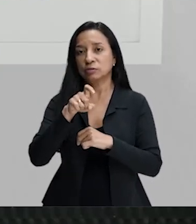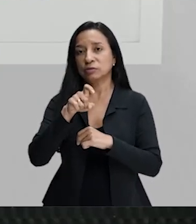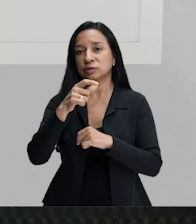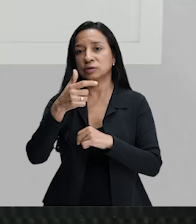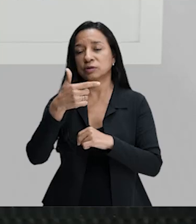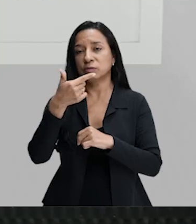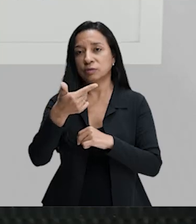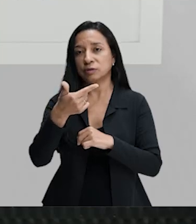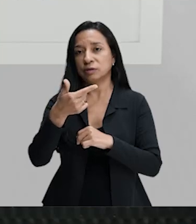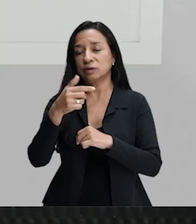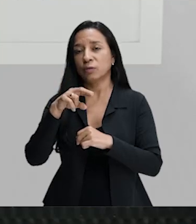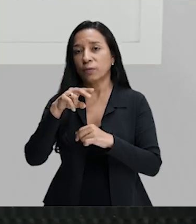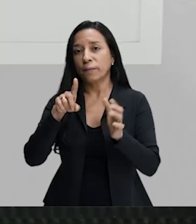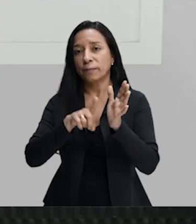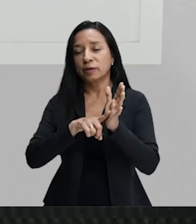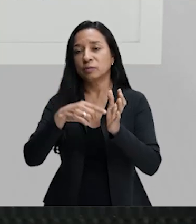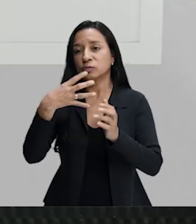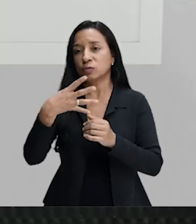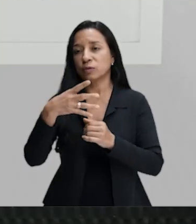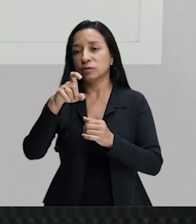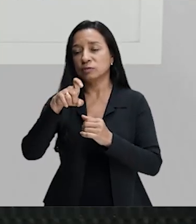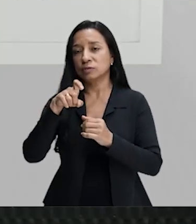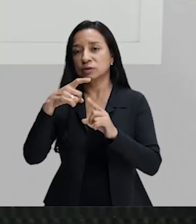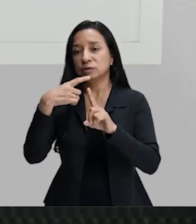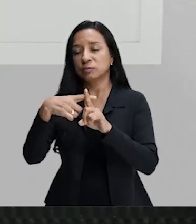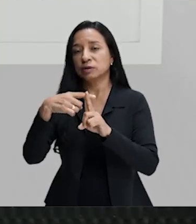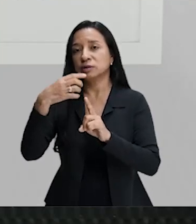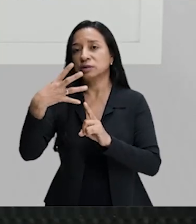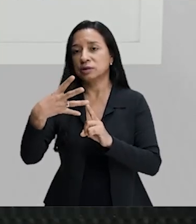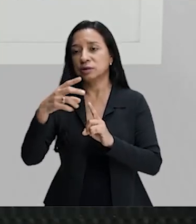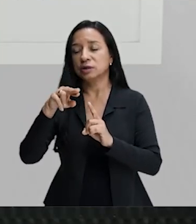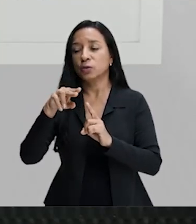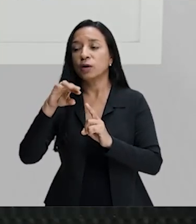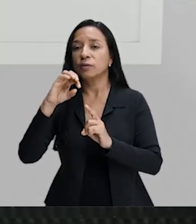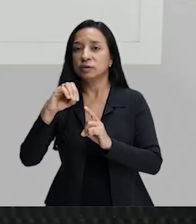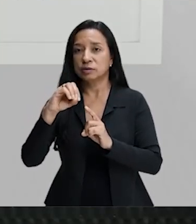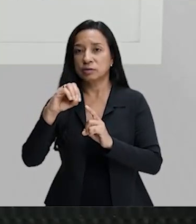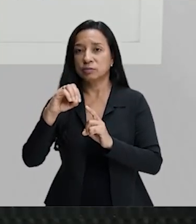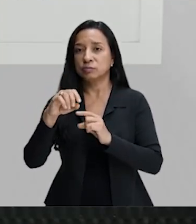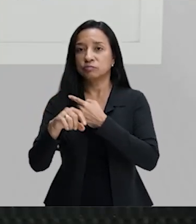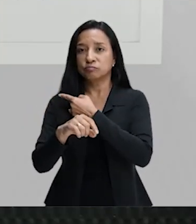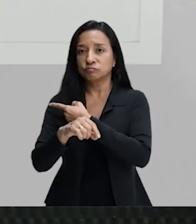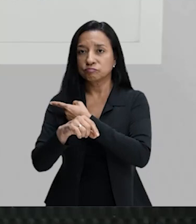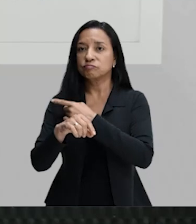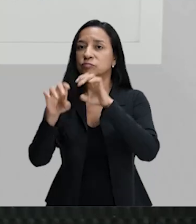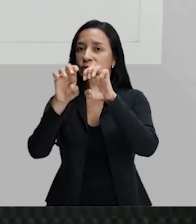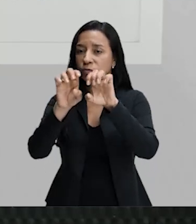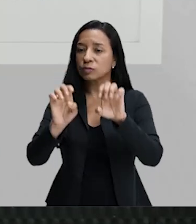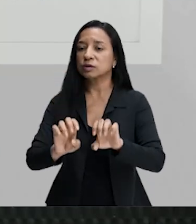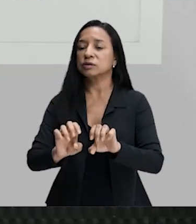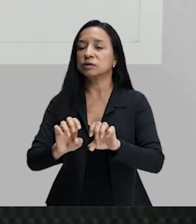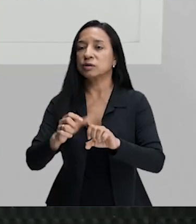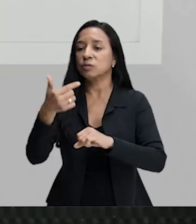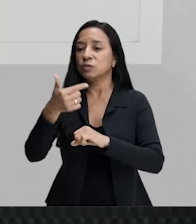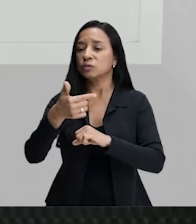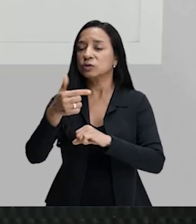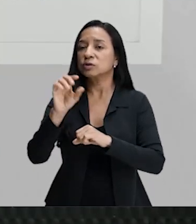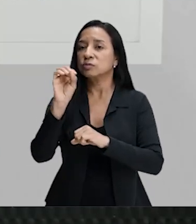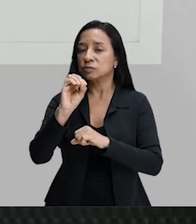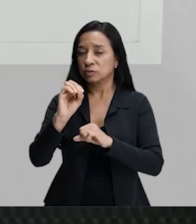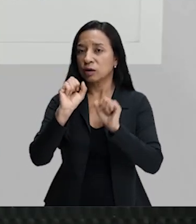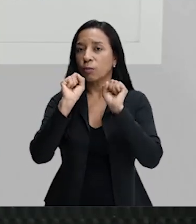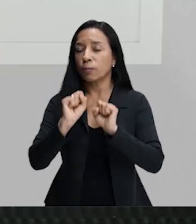3 igual a 0. Turminha, isso aqui é uma equação do segundo grau que a gente pode resolver,